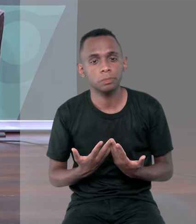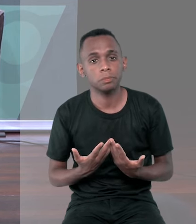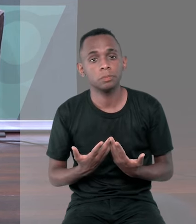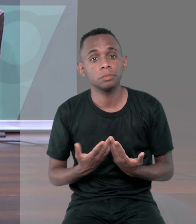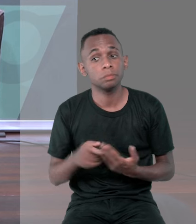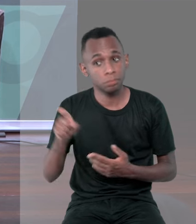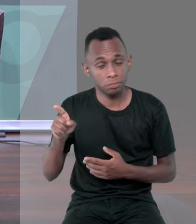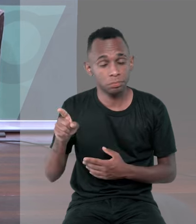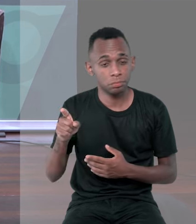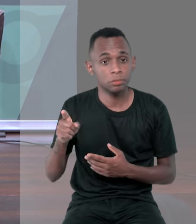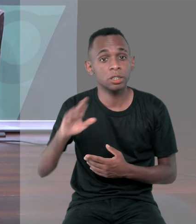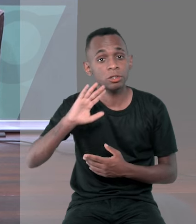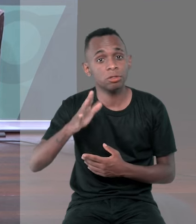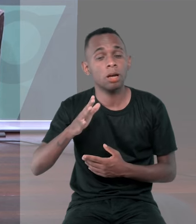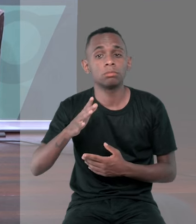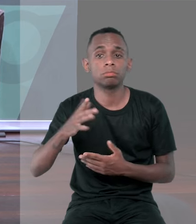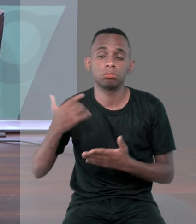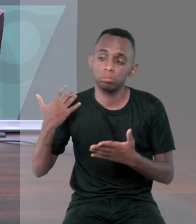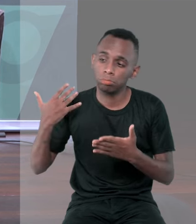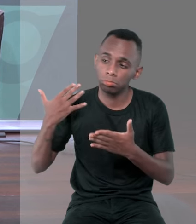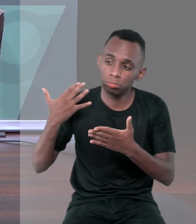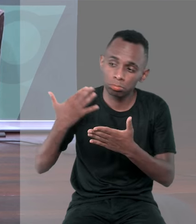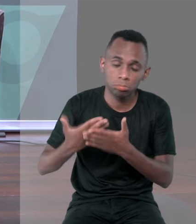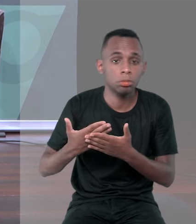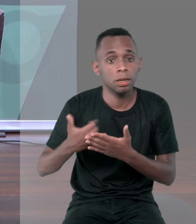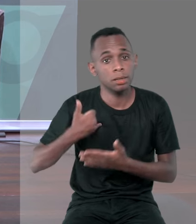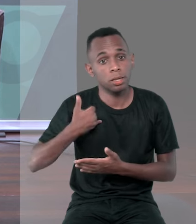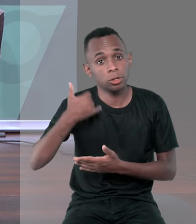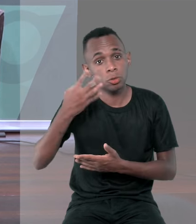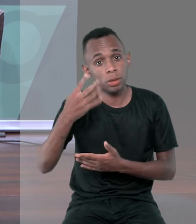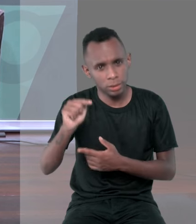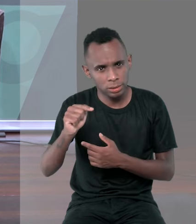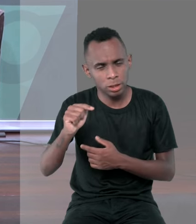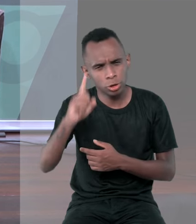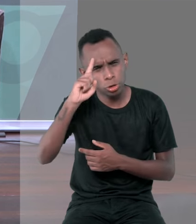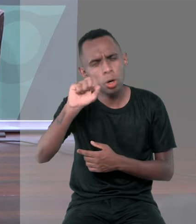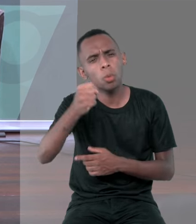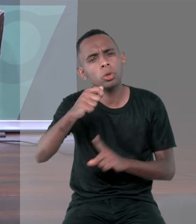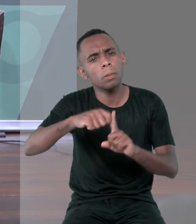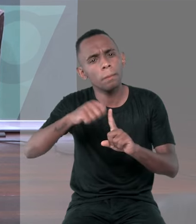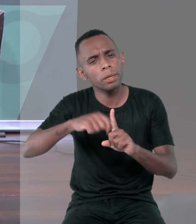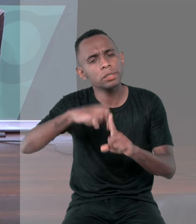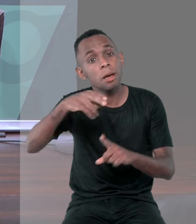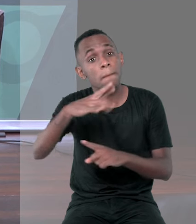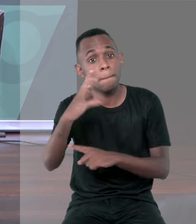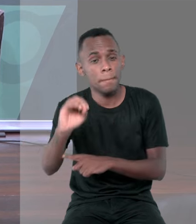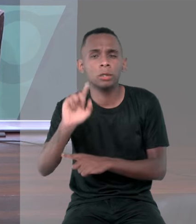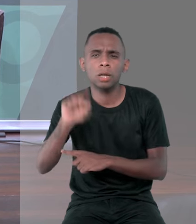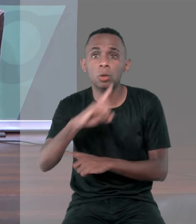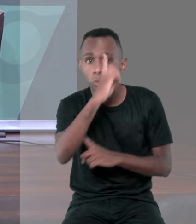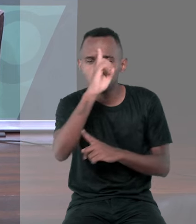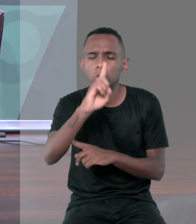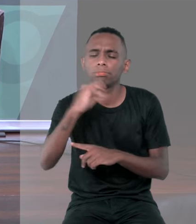o Jefferson, ele completou 47 anos... no dia 8 de março, não foi isso, Jefferson? É um dia